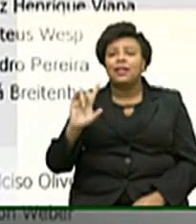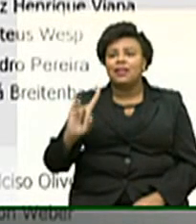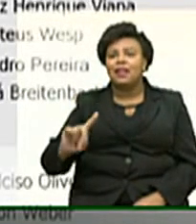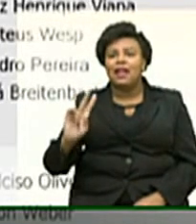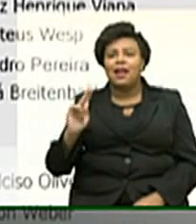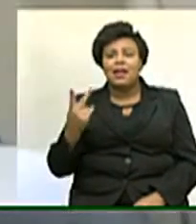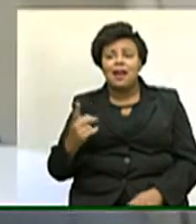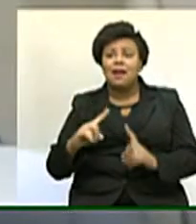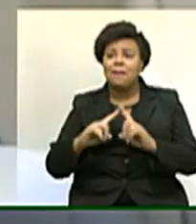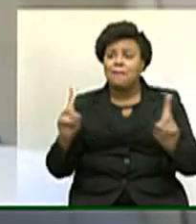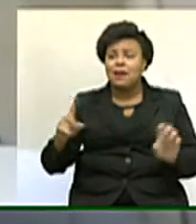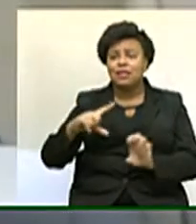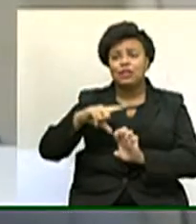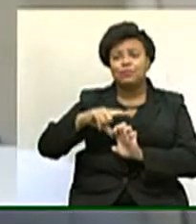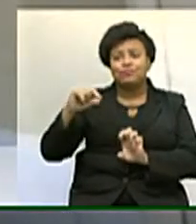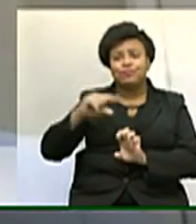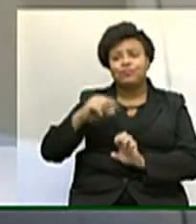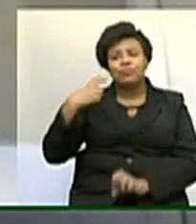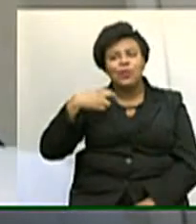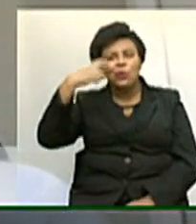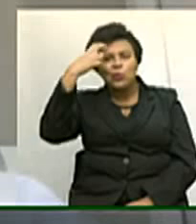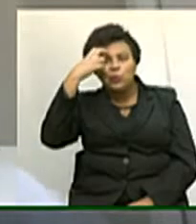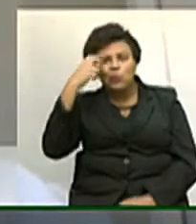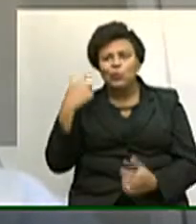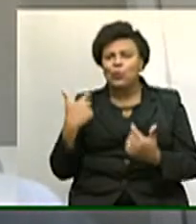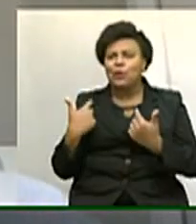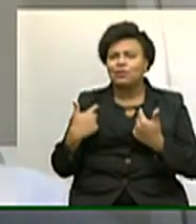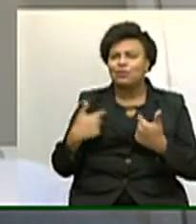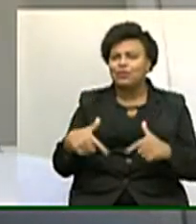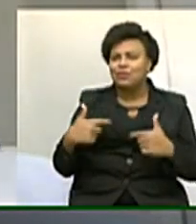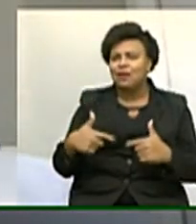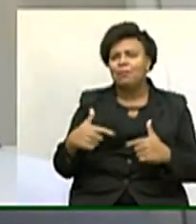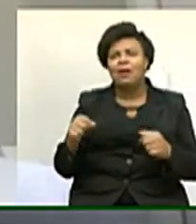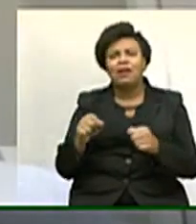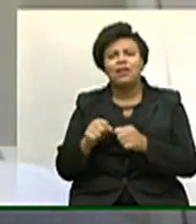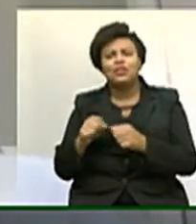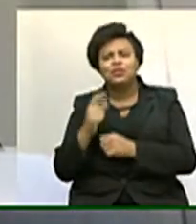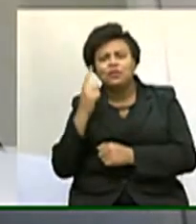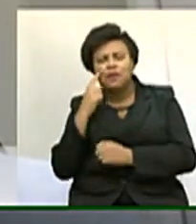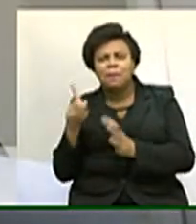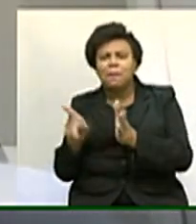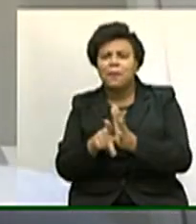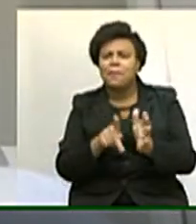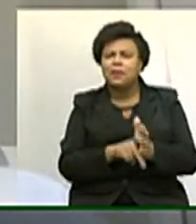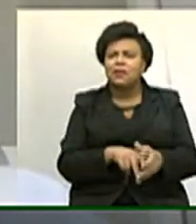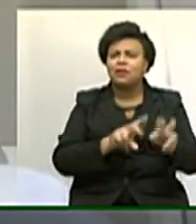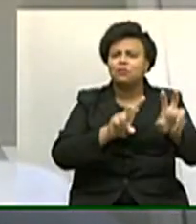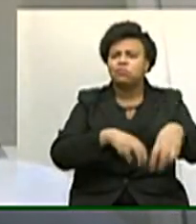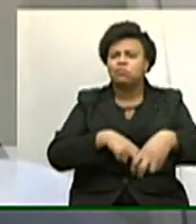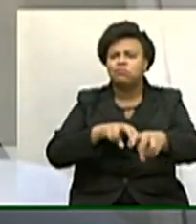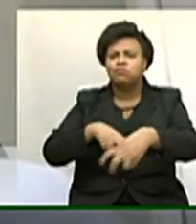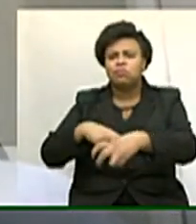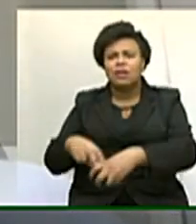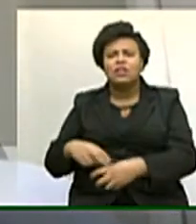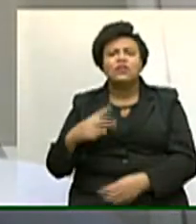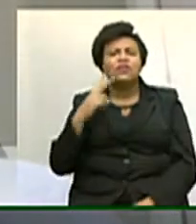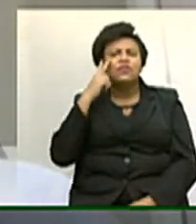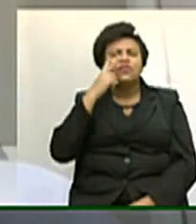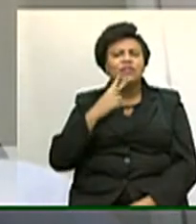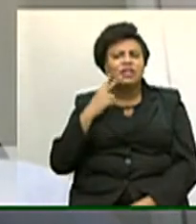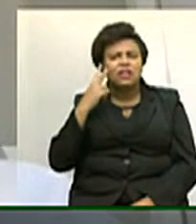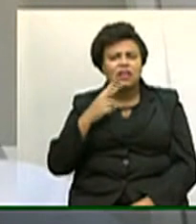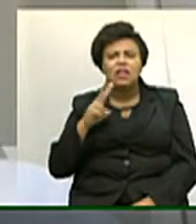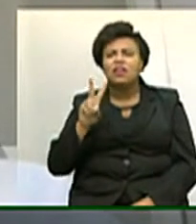mas o empreendedorismo, a cultura de trabalho, não é? A gente vê as propriedades rurais, os vinhedos. Realmente,